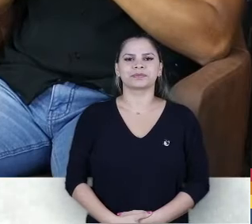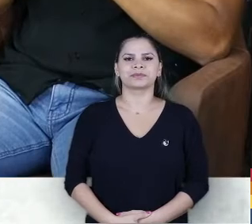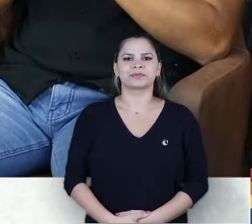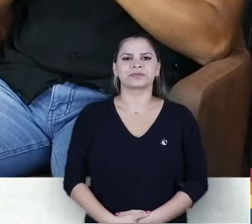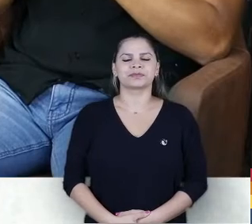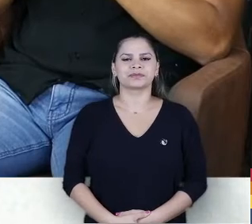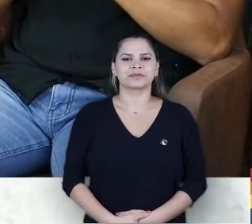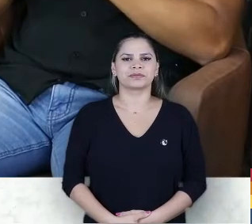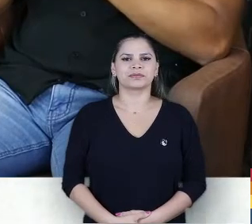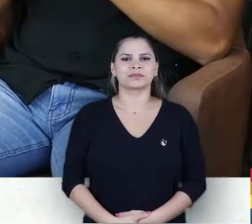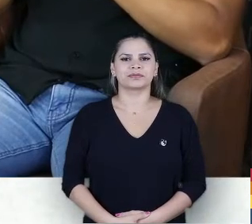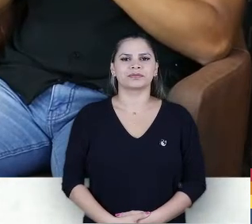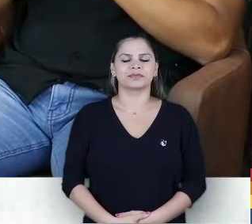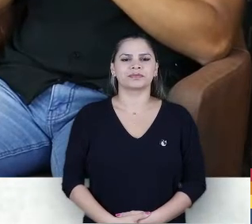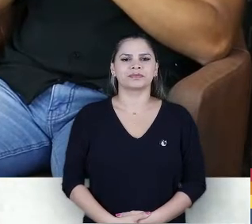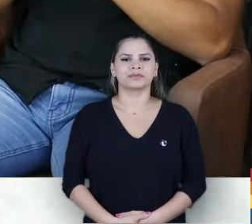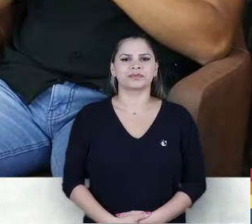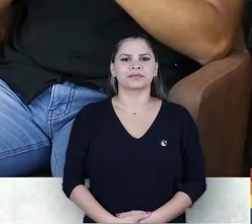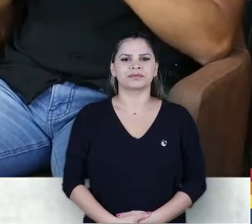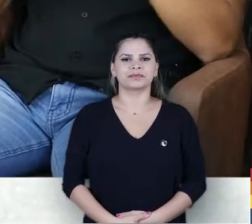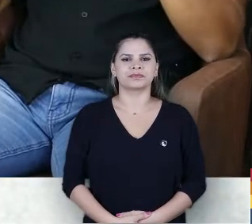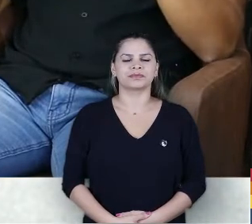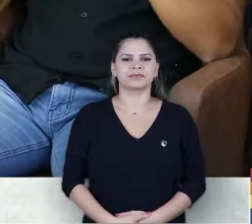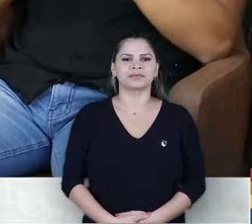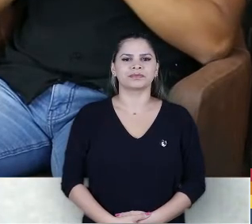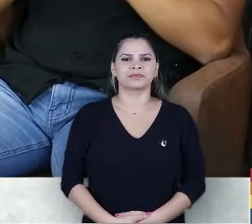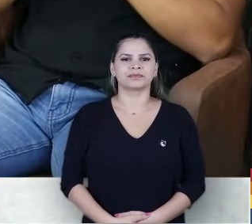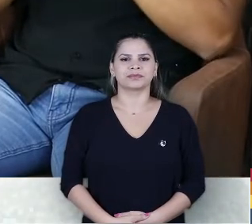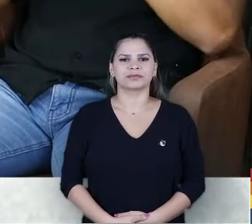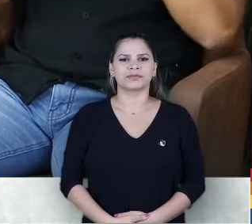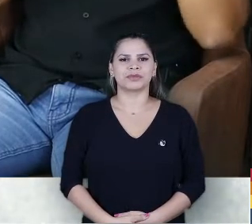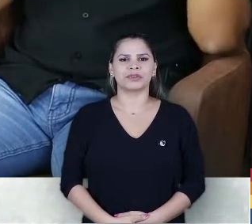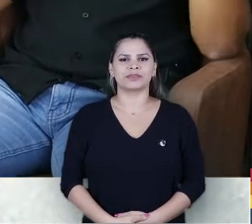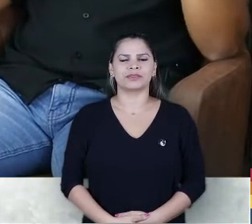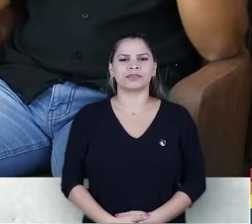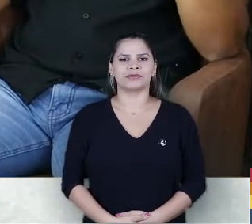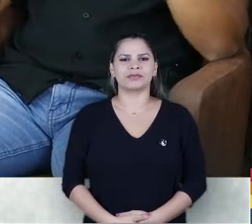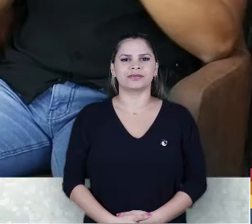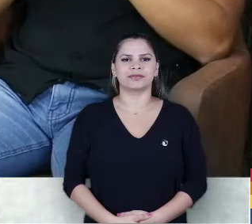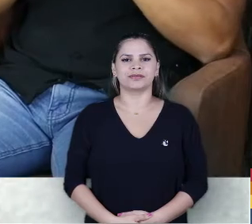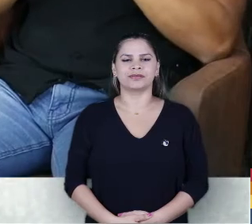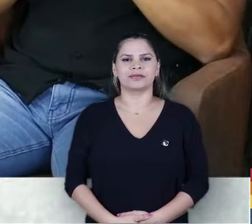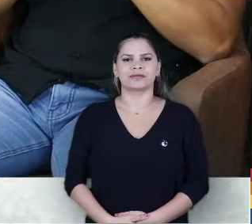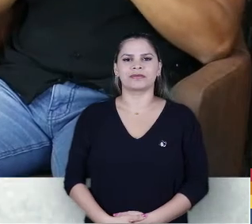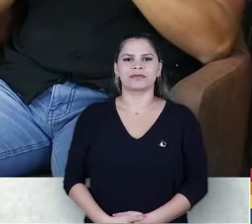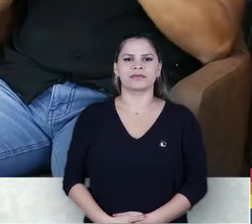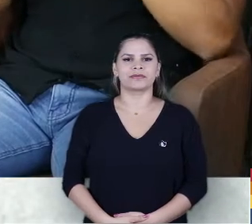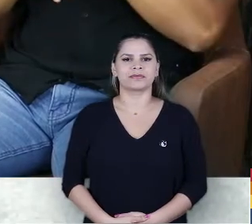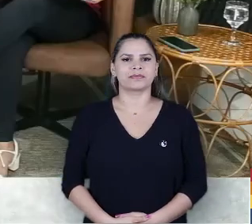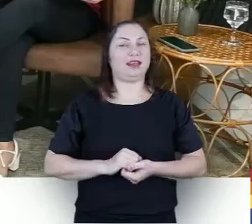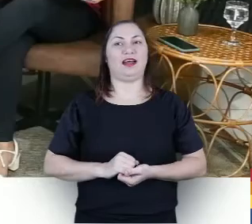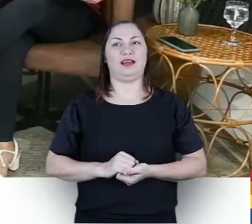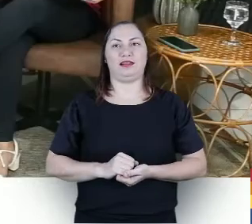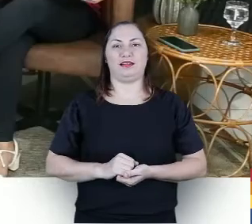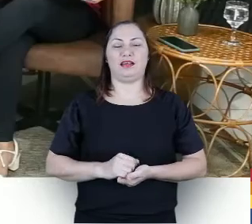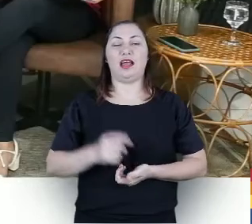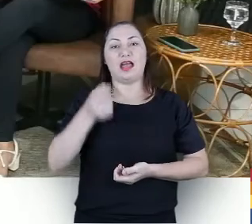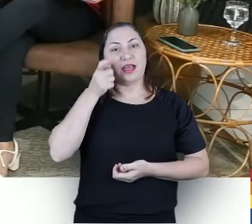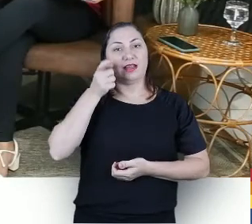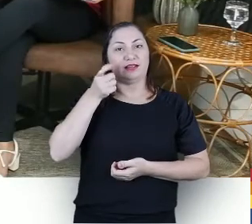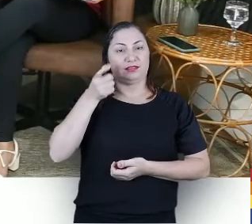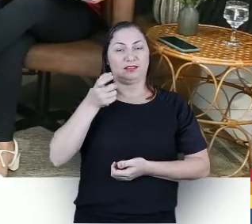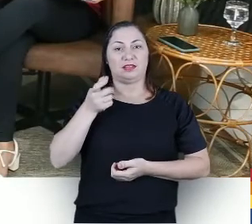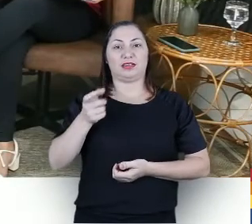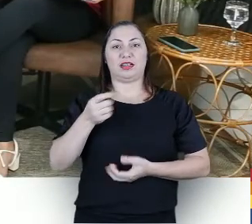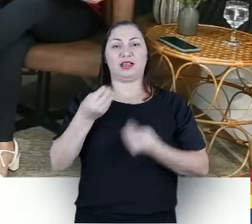Madrid e Barcelona, as significações ali envolvendo o jogo são muito maiores, né? Então, tem muita possibilidade, como eu